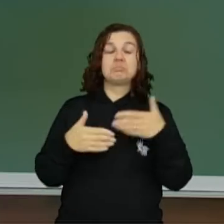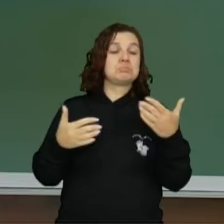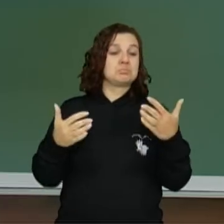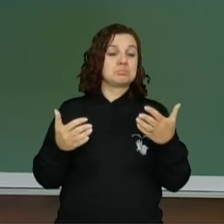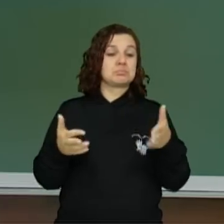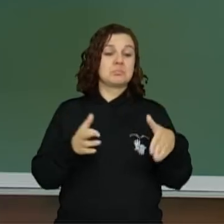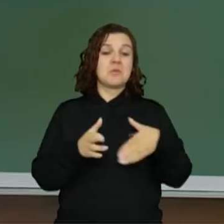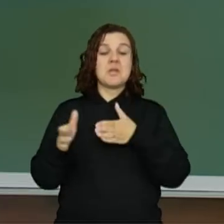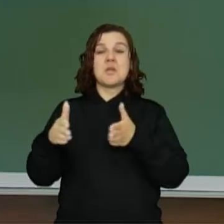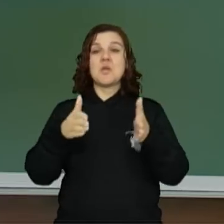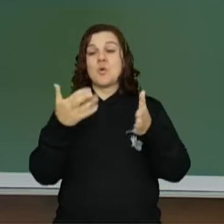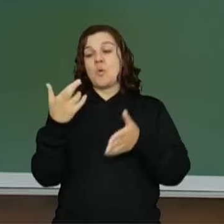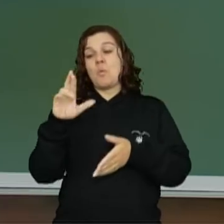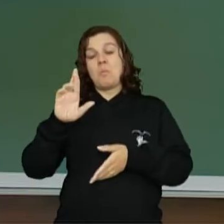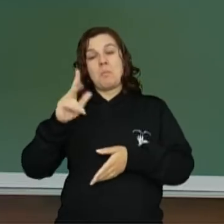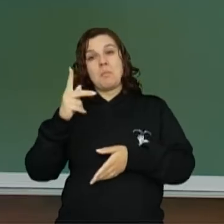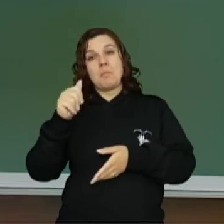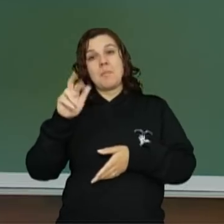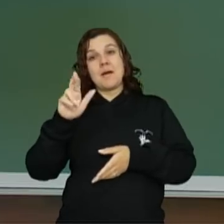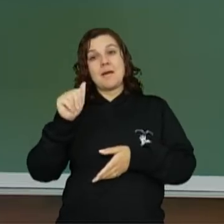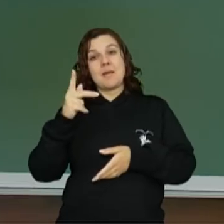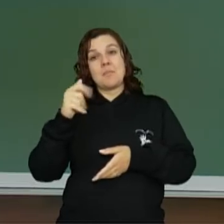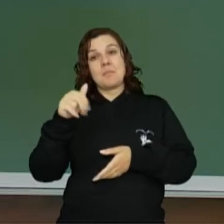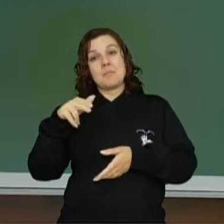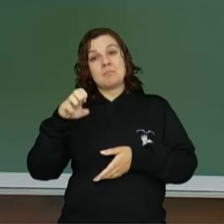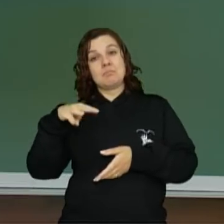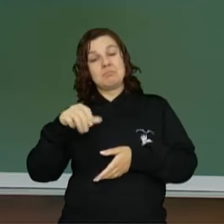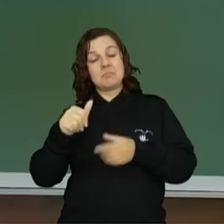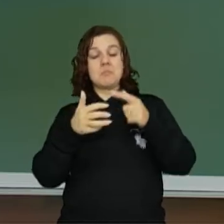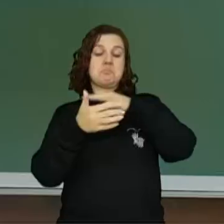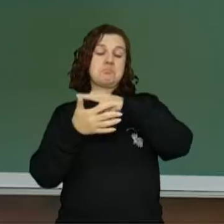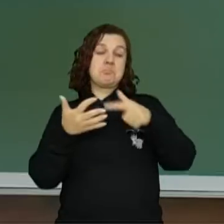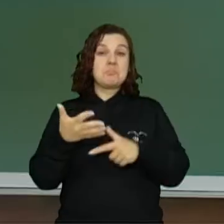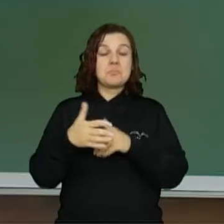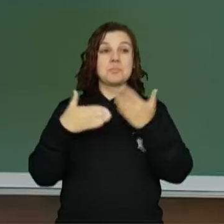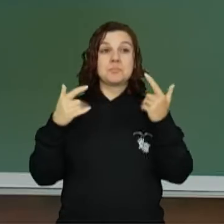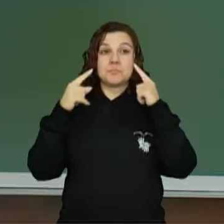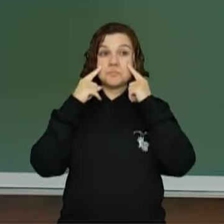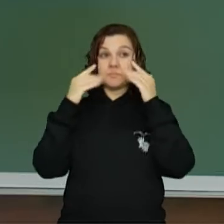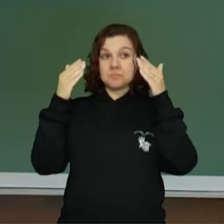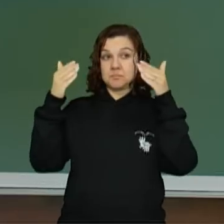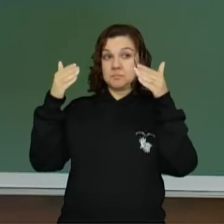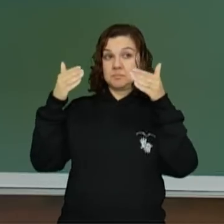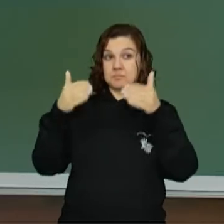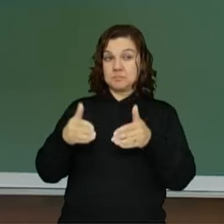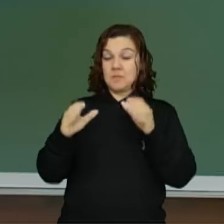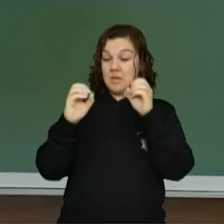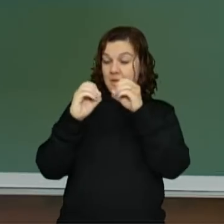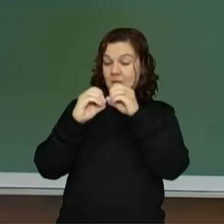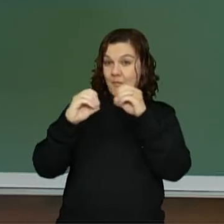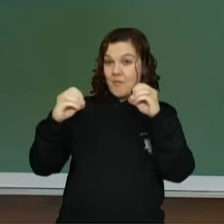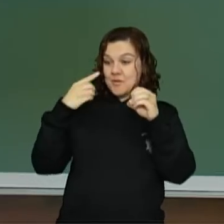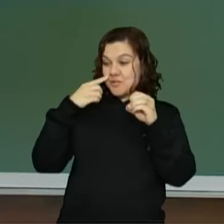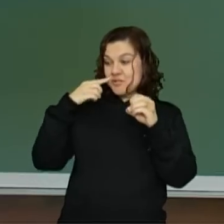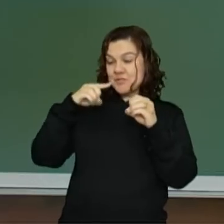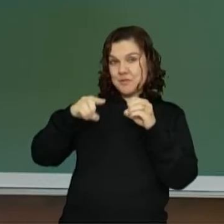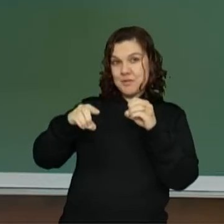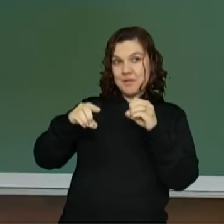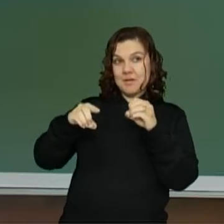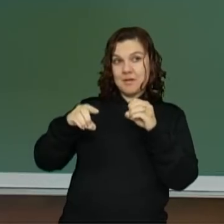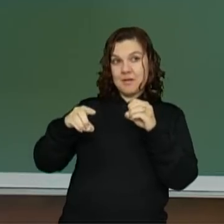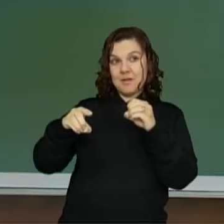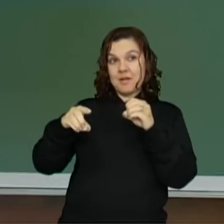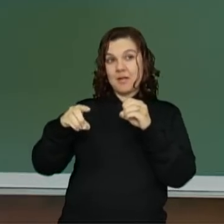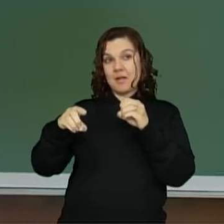Rio Parapanema, não é? E assim por diante. Então, na oração lá que nós vimos,